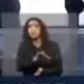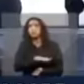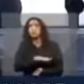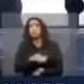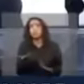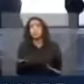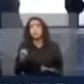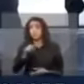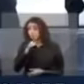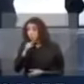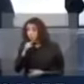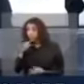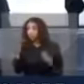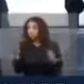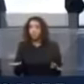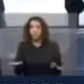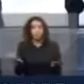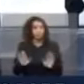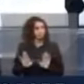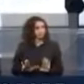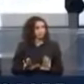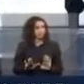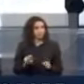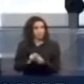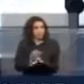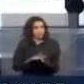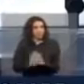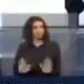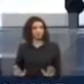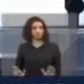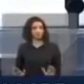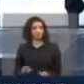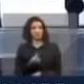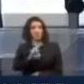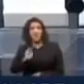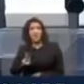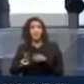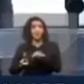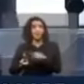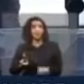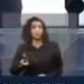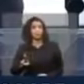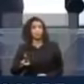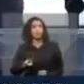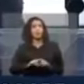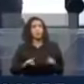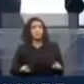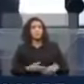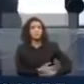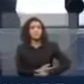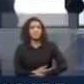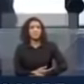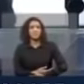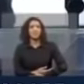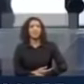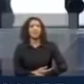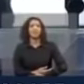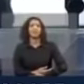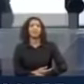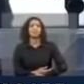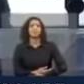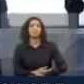Na dúvida, pró-réu. E que fique claro que o réu aqui é a verdadeira vítima, isto é, o